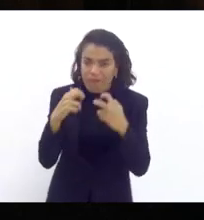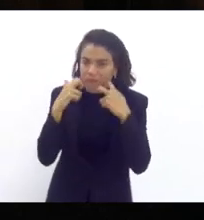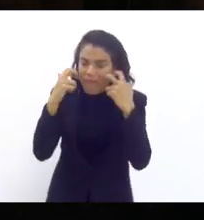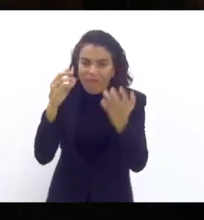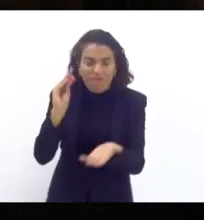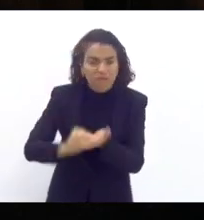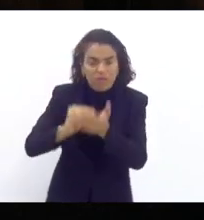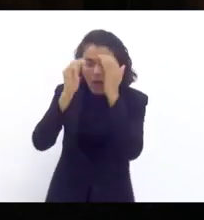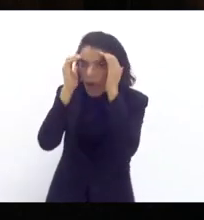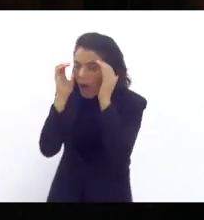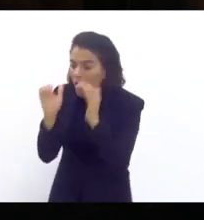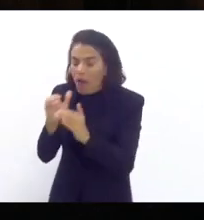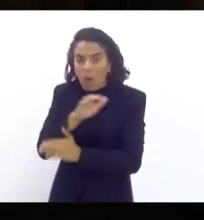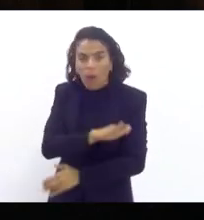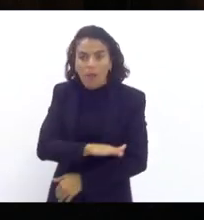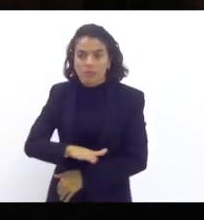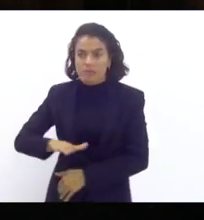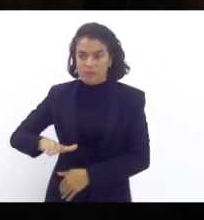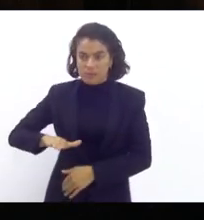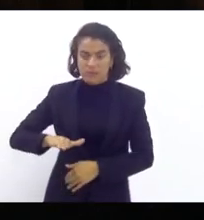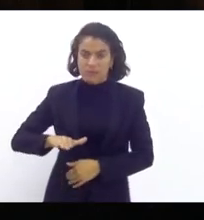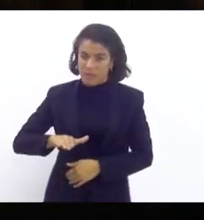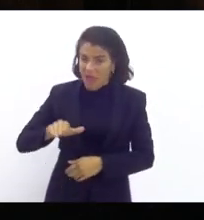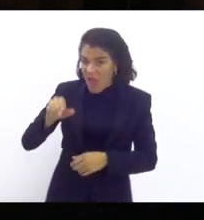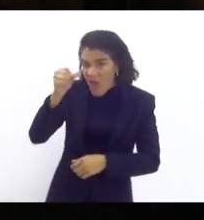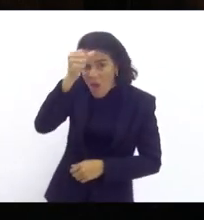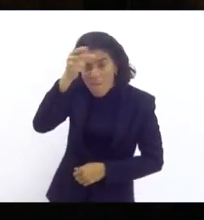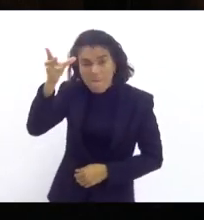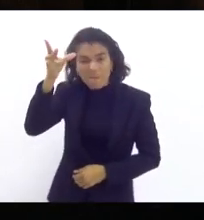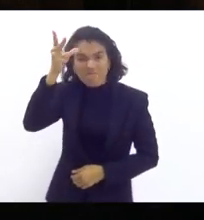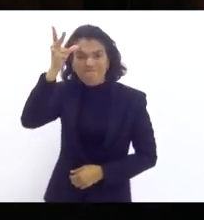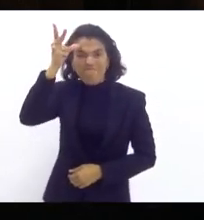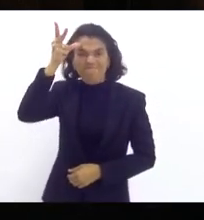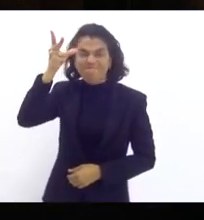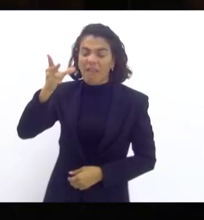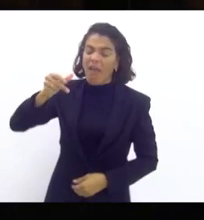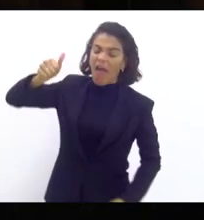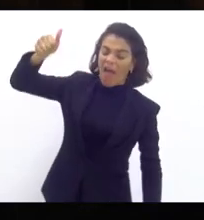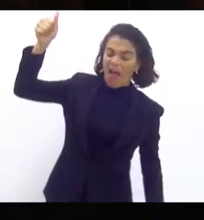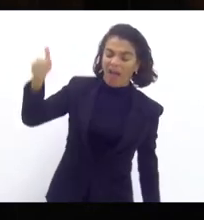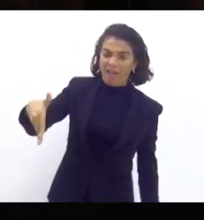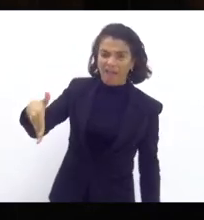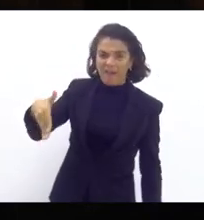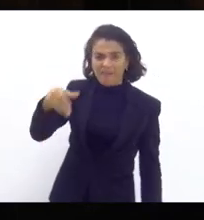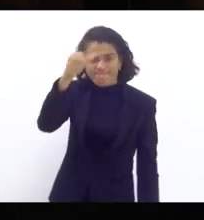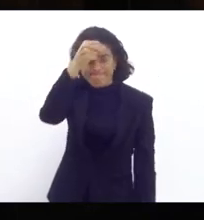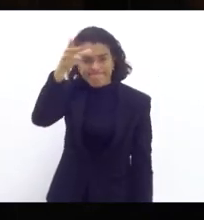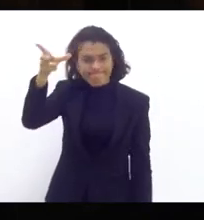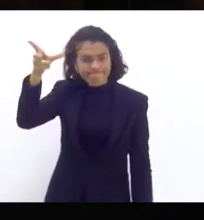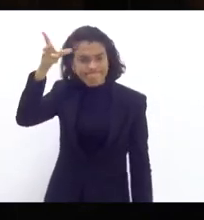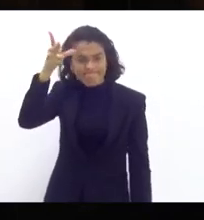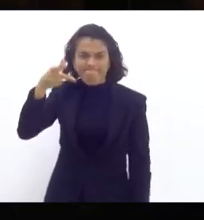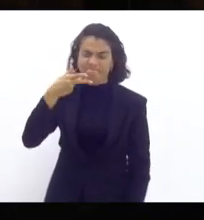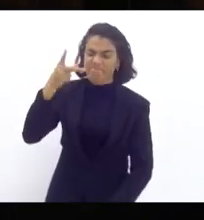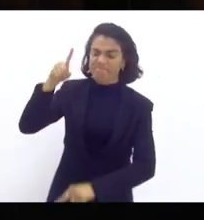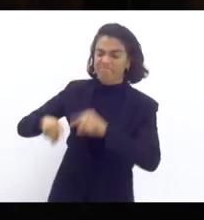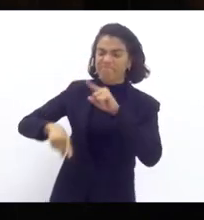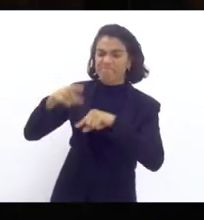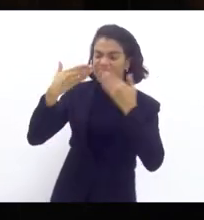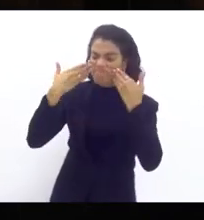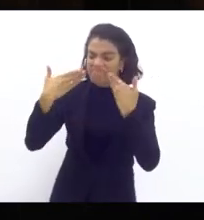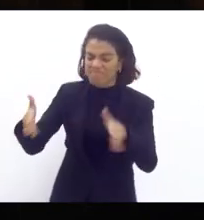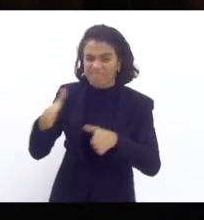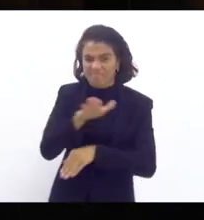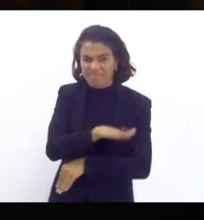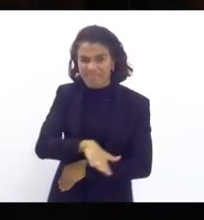falta de respeito com as crianças. É um prefeito ralé, um prefeito que fala palavrões na frente